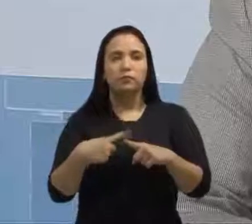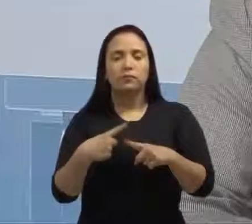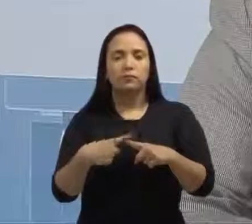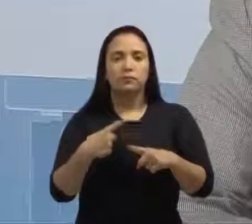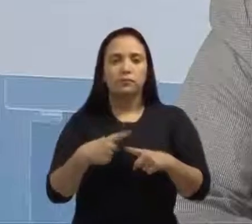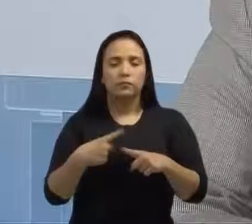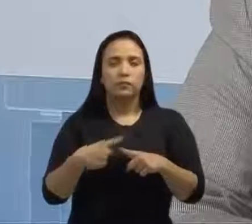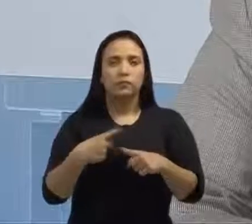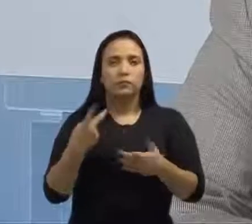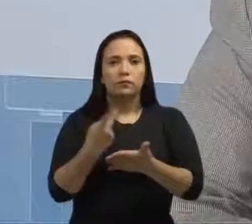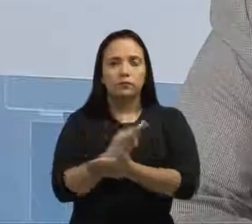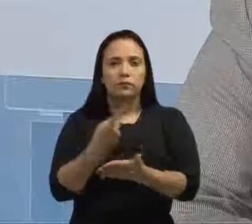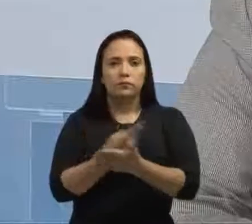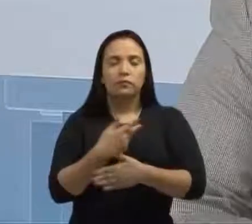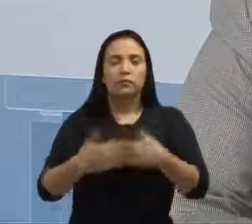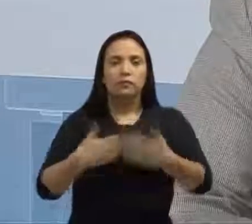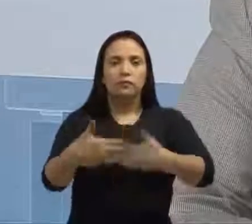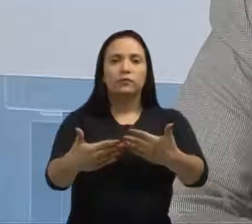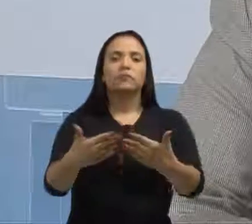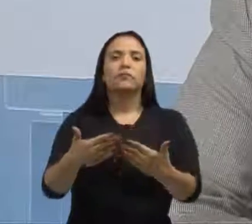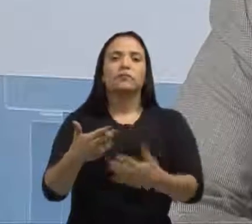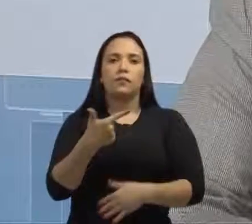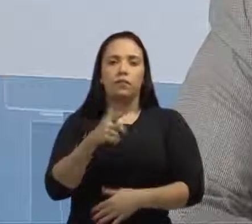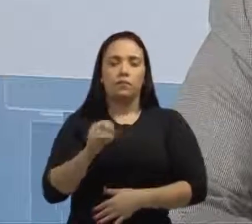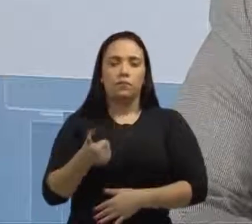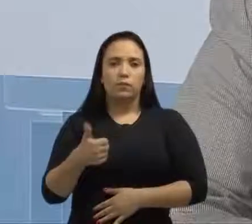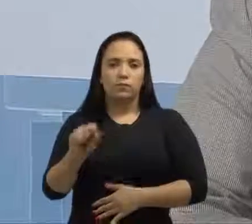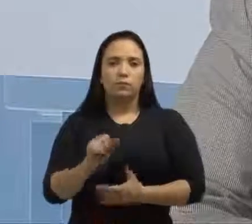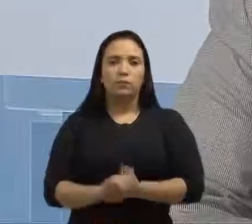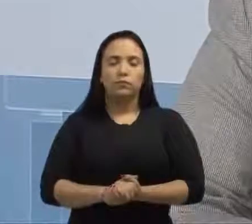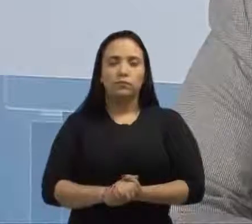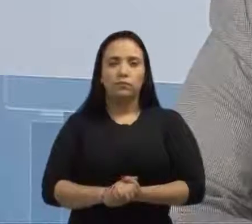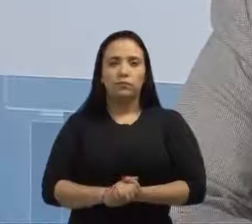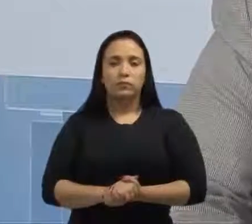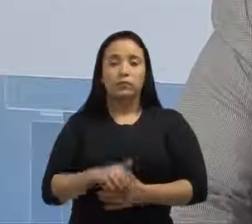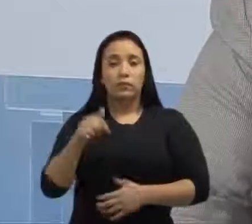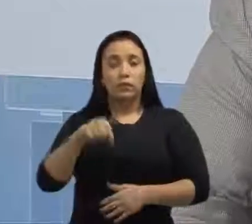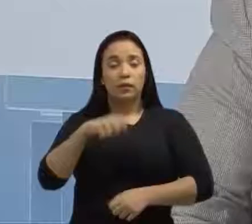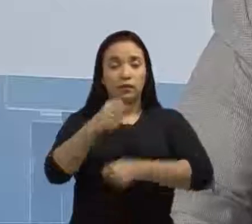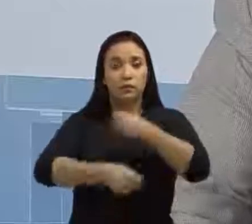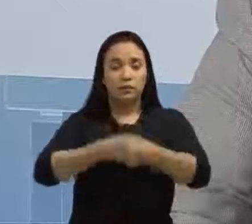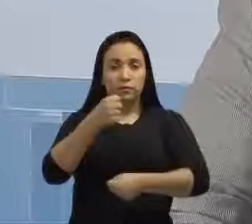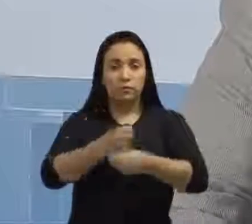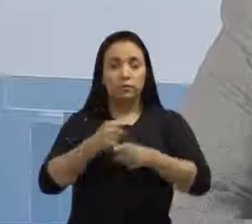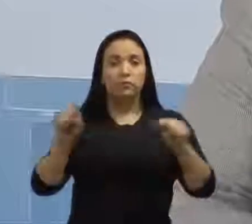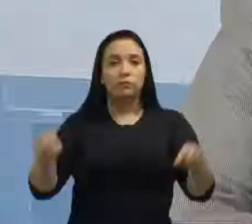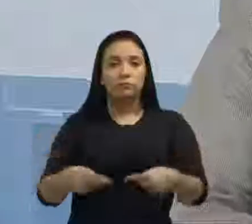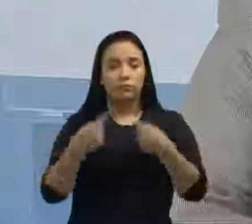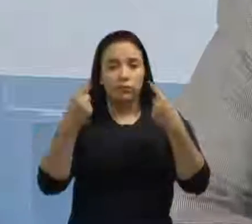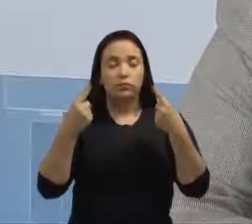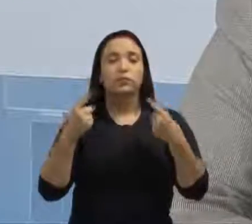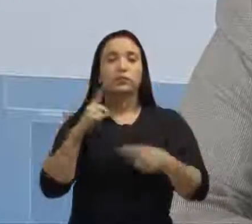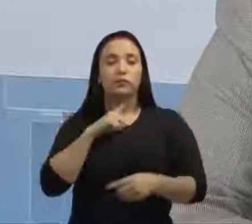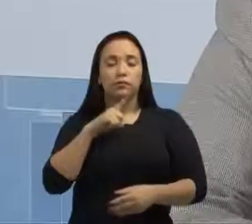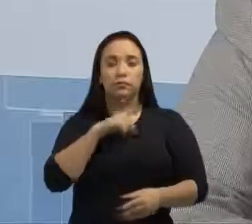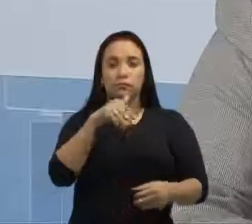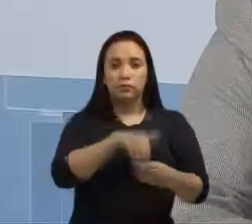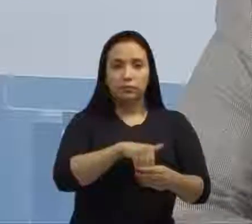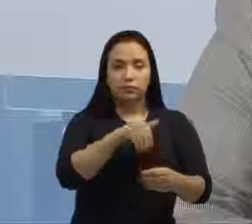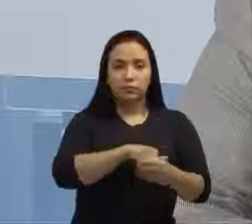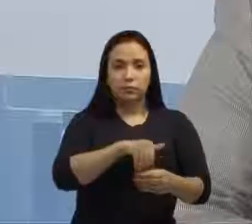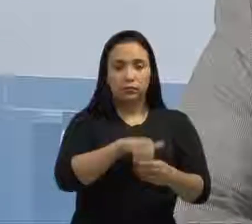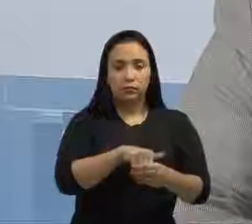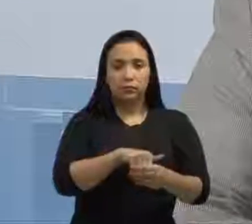Para que esses fatos aconteçam num ano de eleição. No ano em que nós